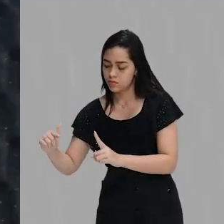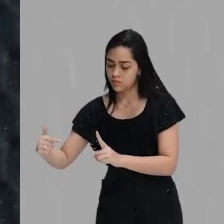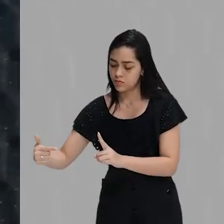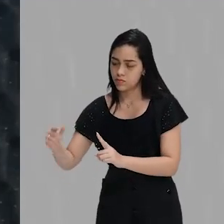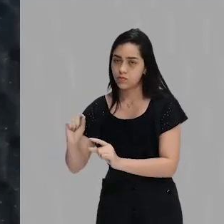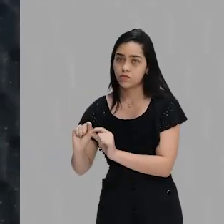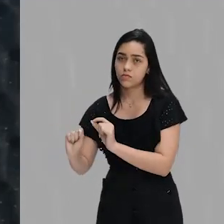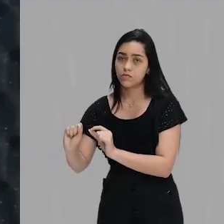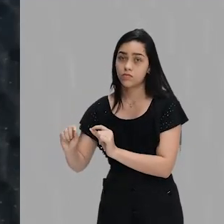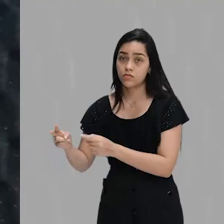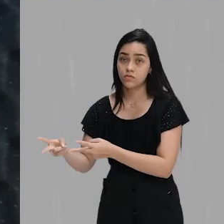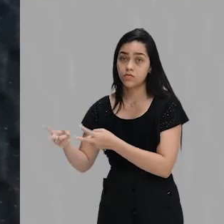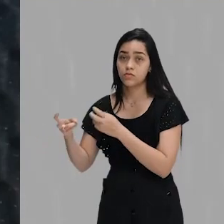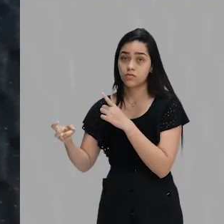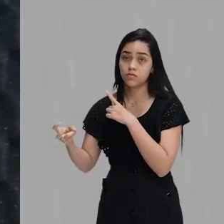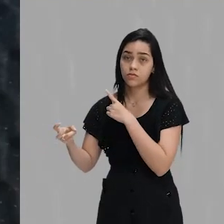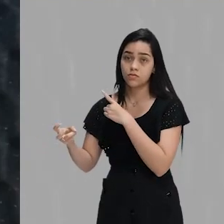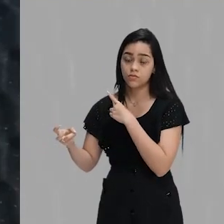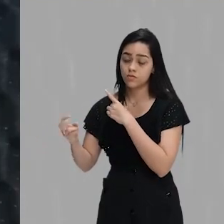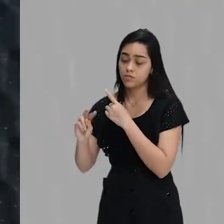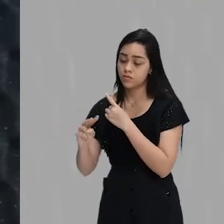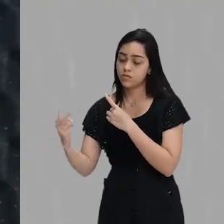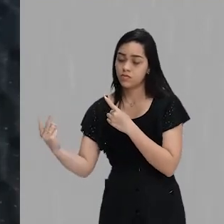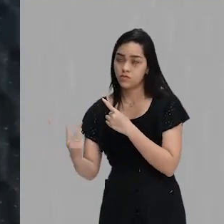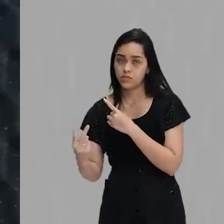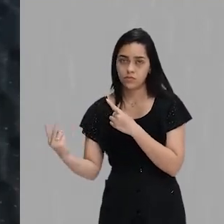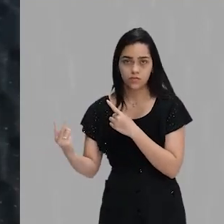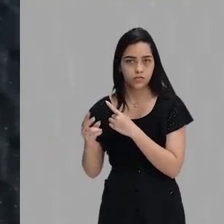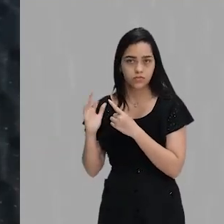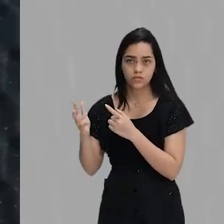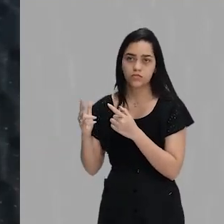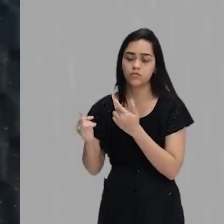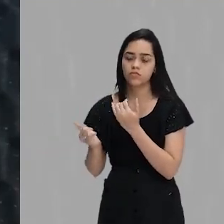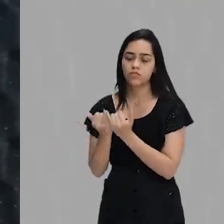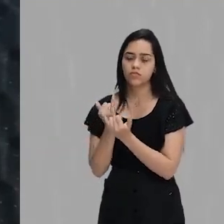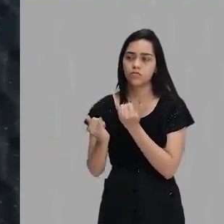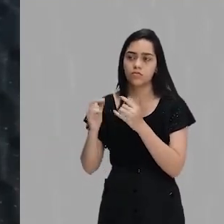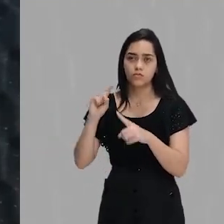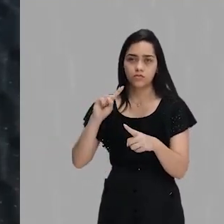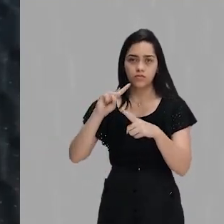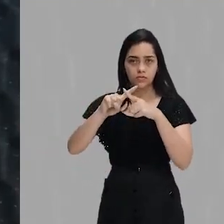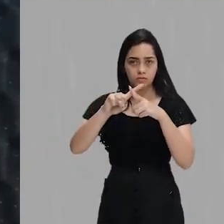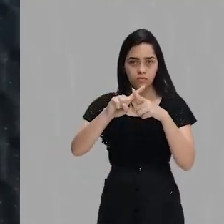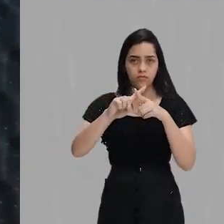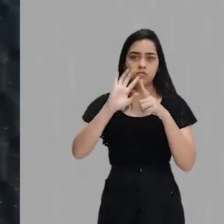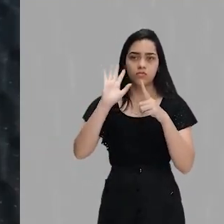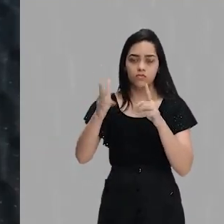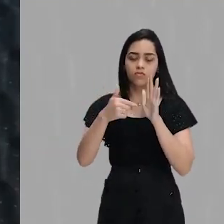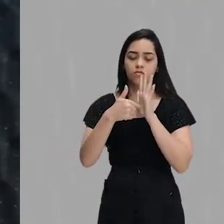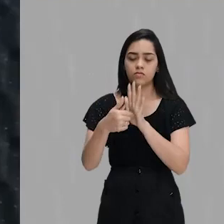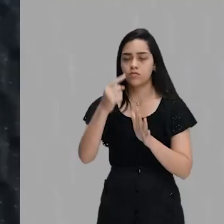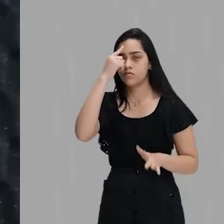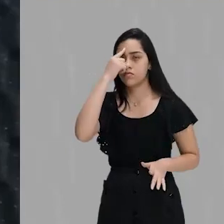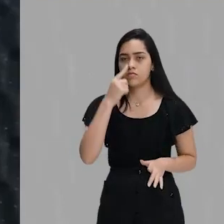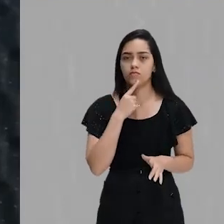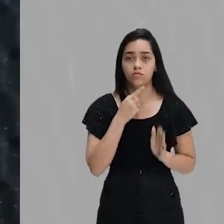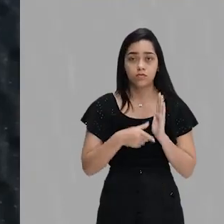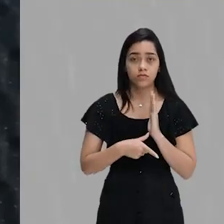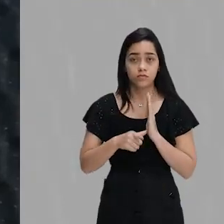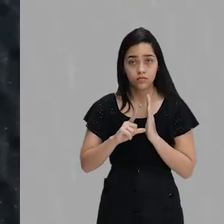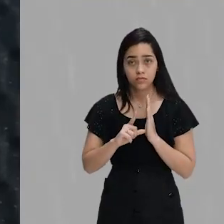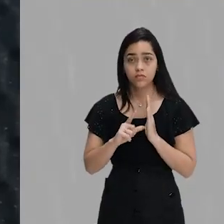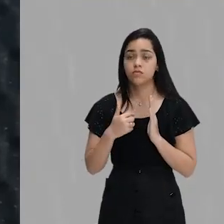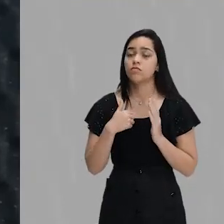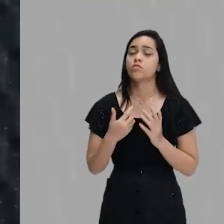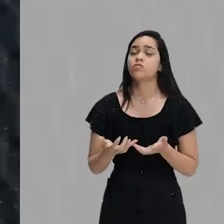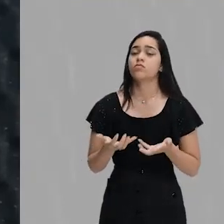perceber que os cromossomos estão duplicados, com o formato de um X, como eu mostrei para vocês na figura anterior. E agora eu